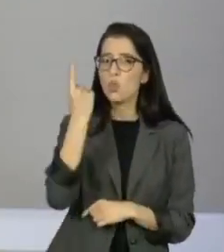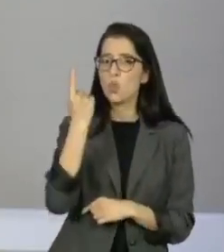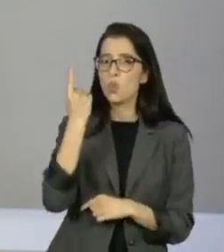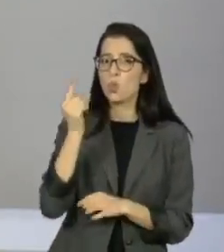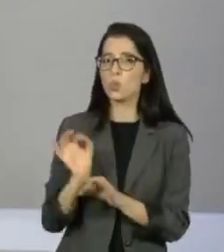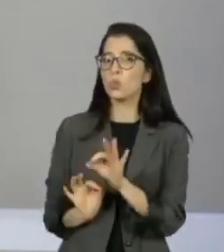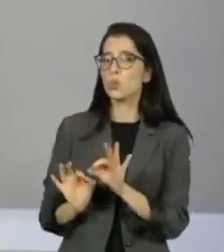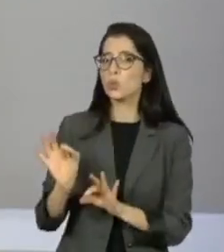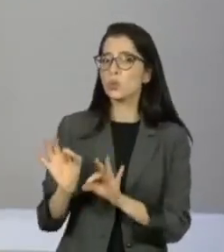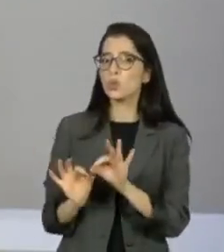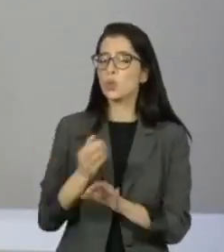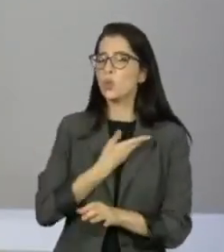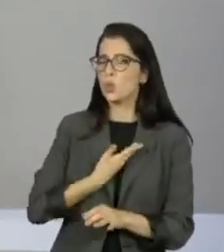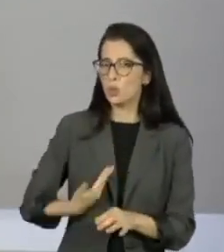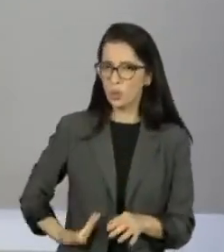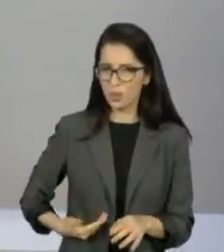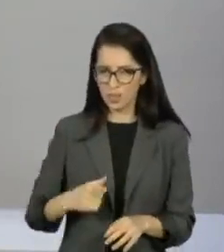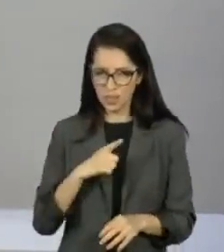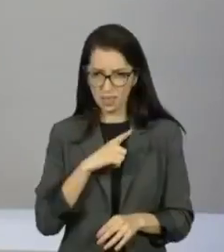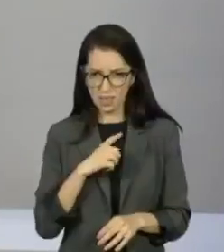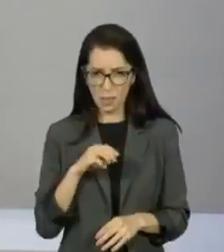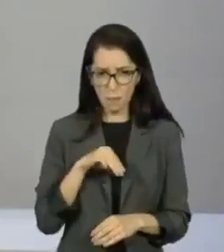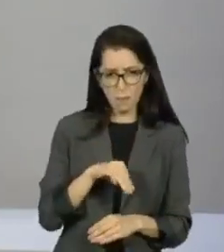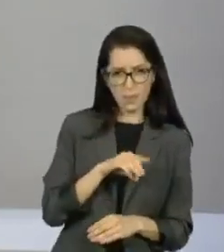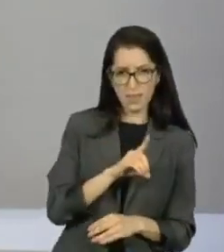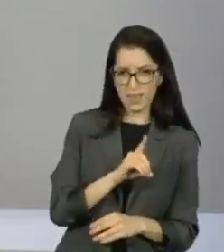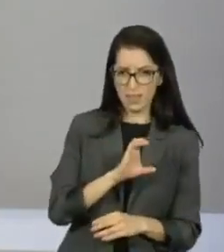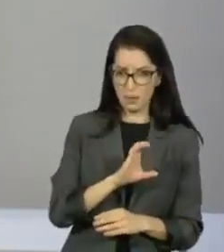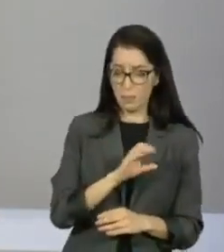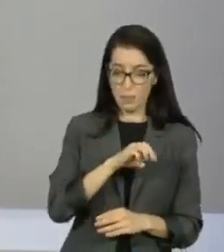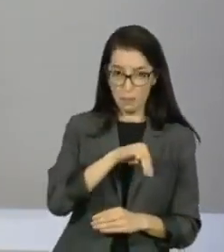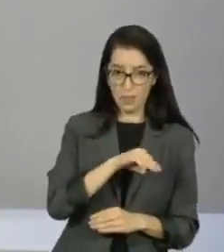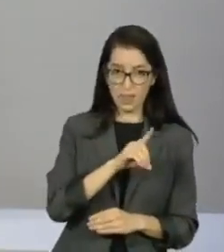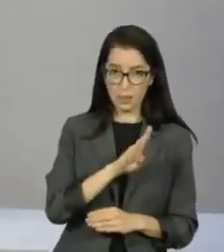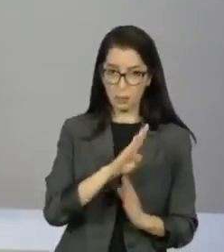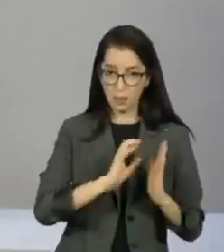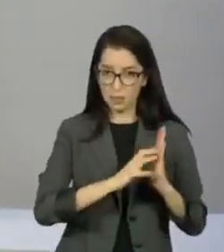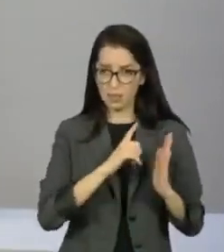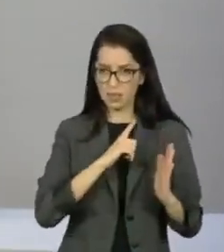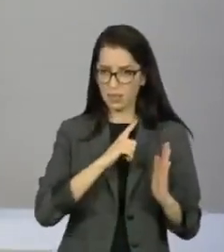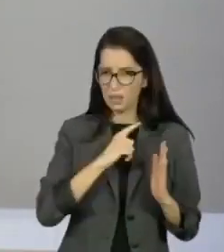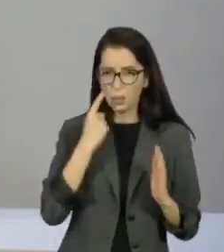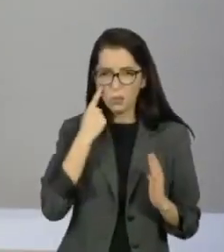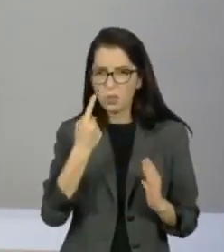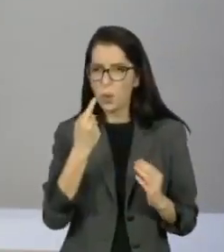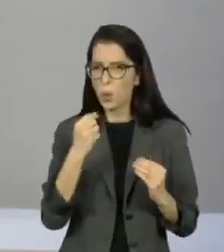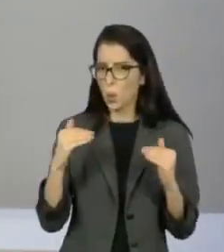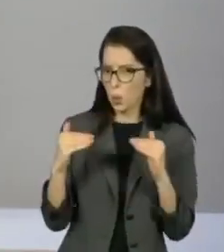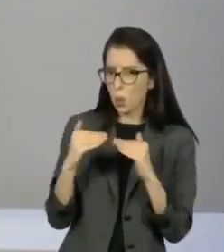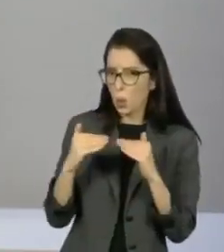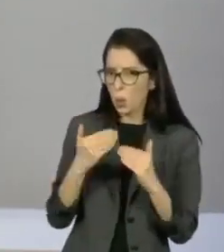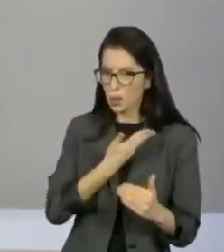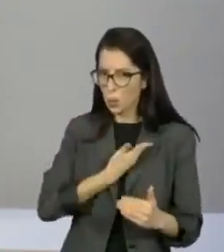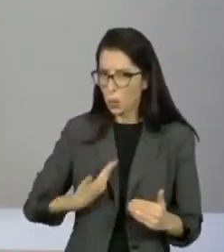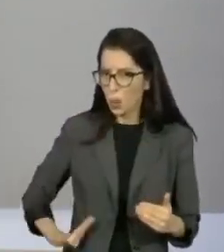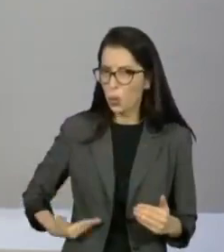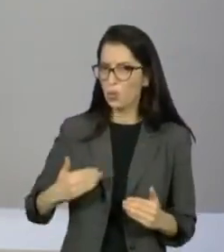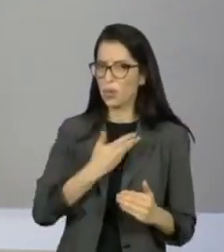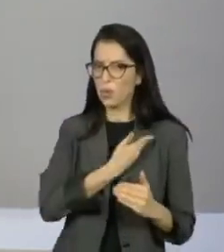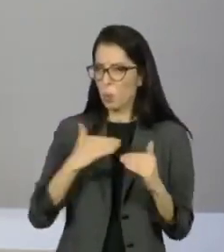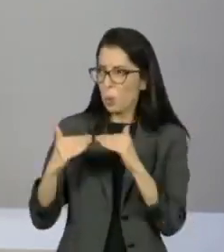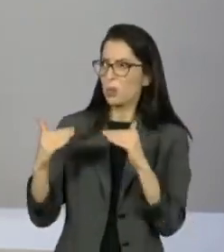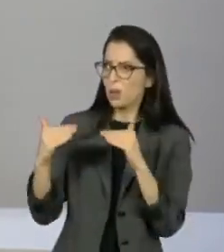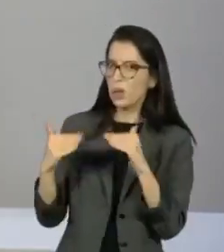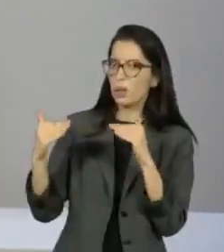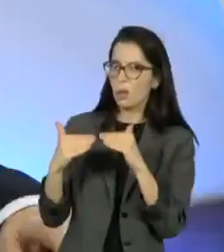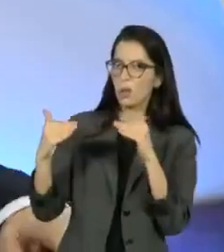não tenha sido meramente aderir ao governo, como a gente viu em tantas votações, né? Com um percentual tão grande